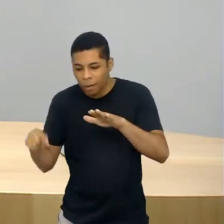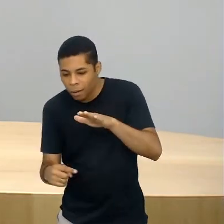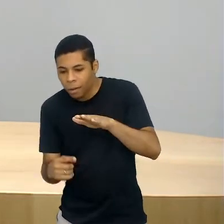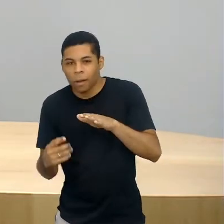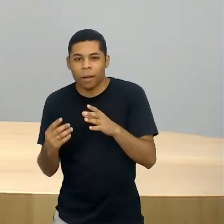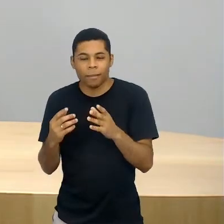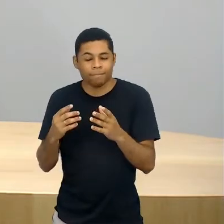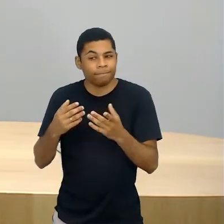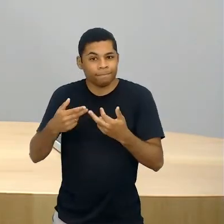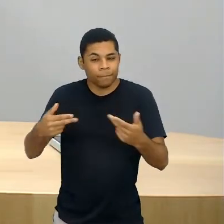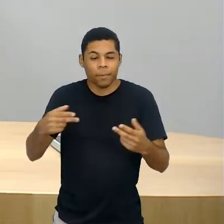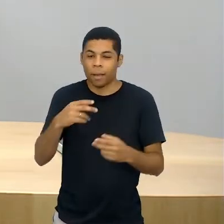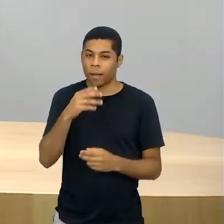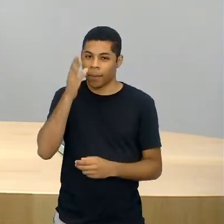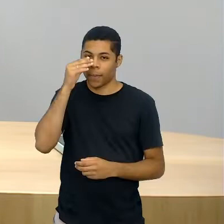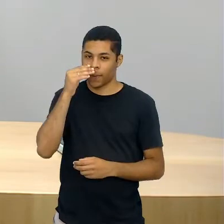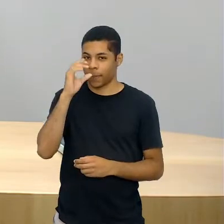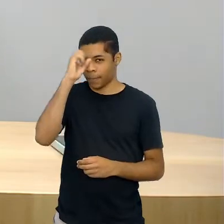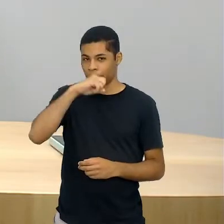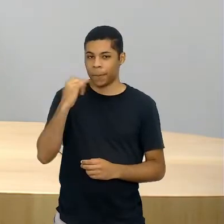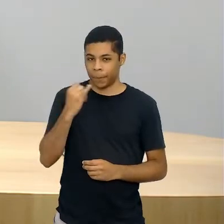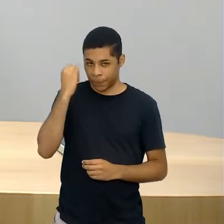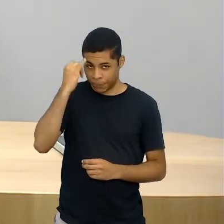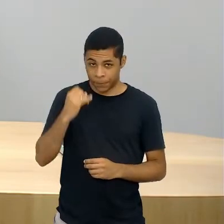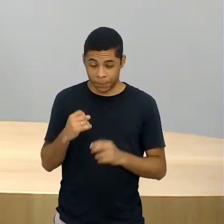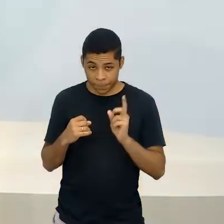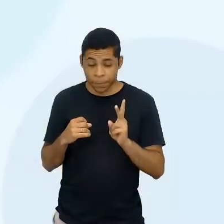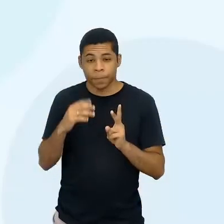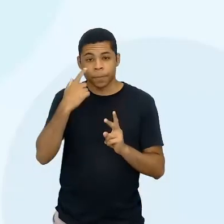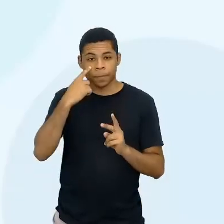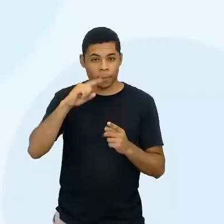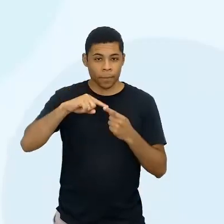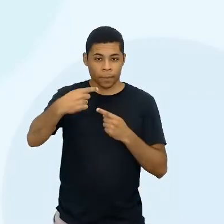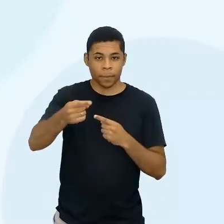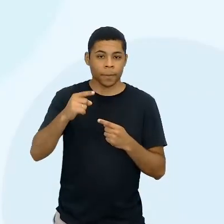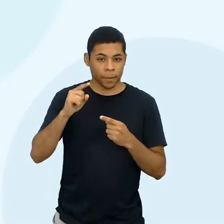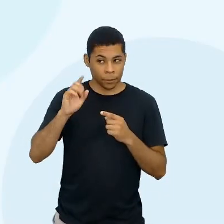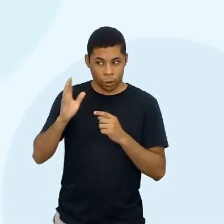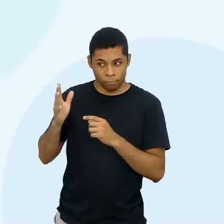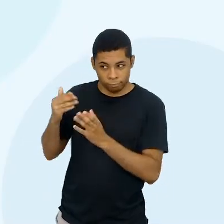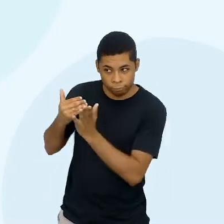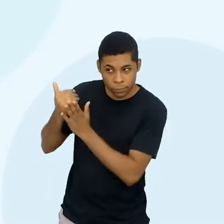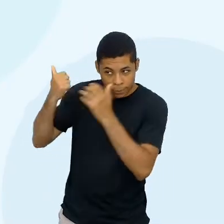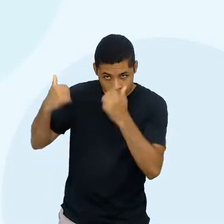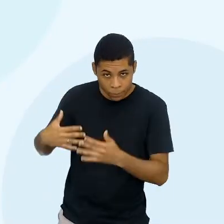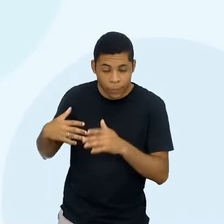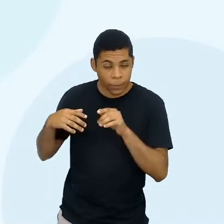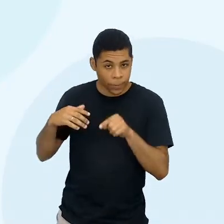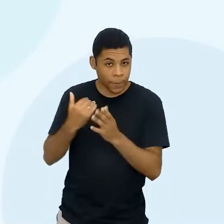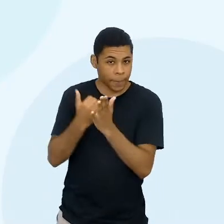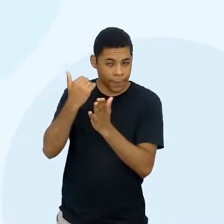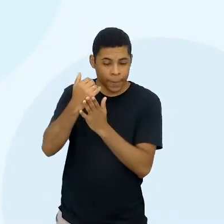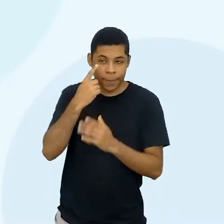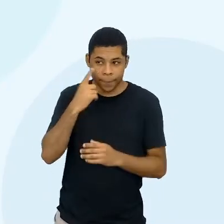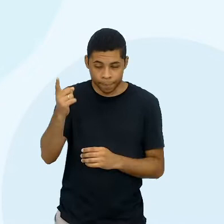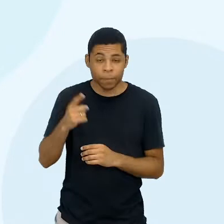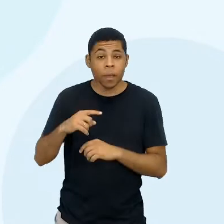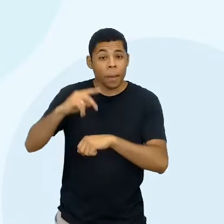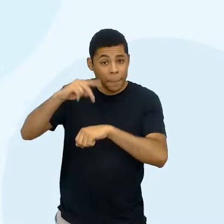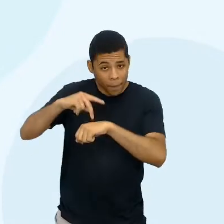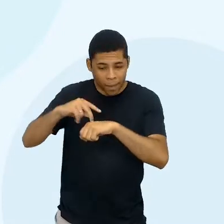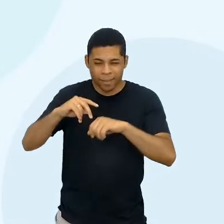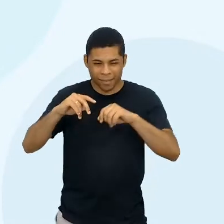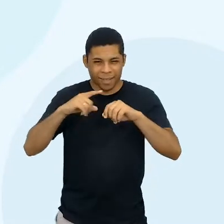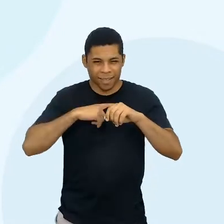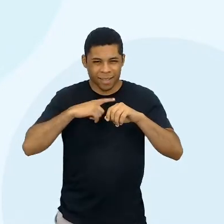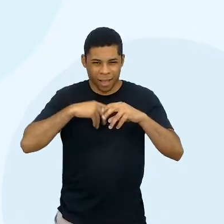do processo. Vamos lá para a próxima tela para dar sequência aí à introdução. Tá lá, ó, o ciclo das rochas é um grupo de